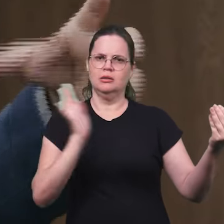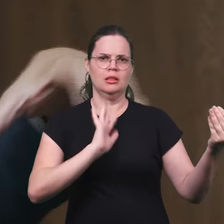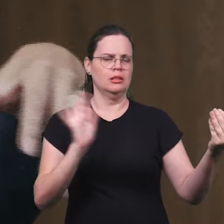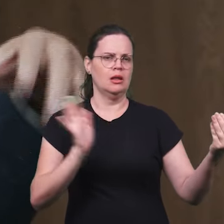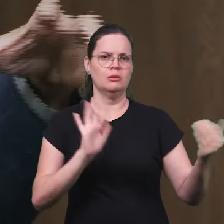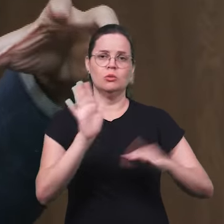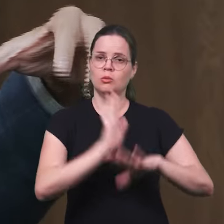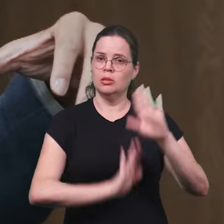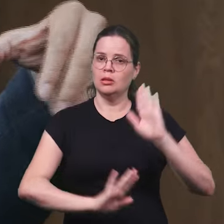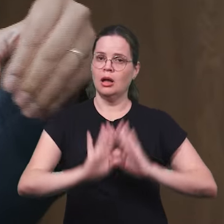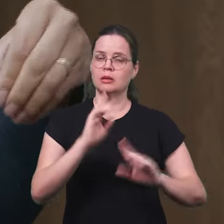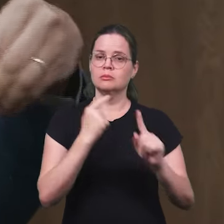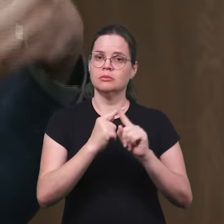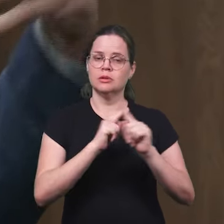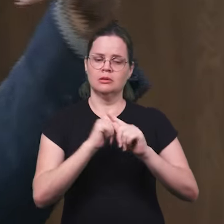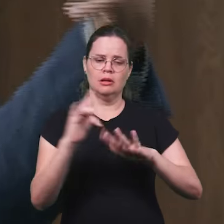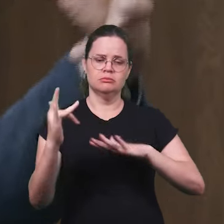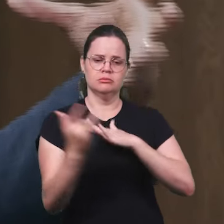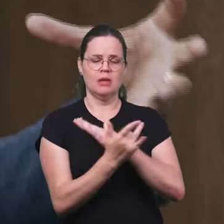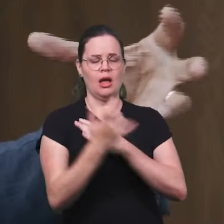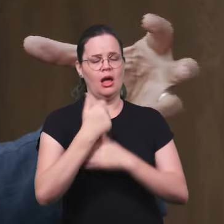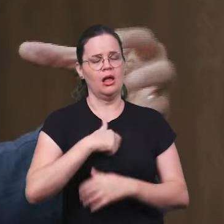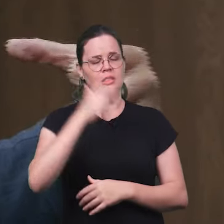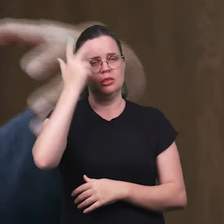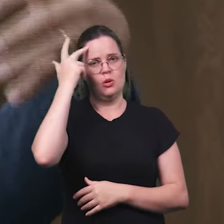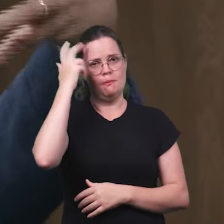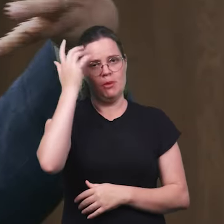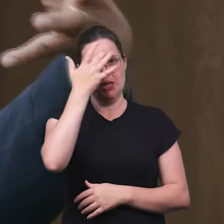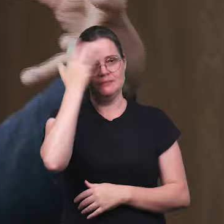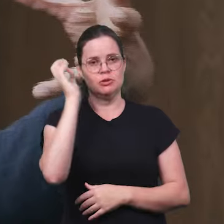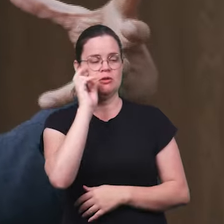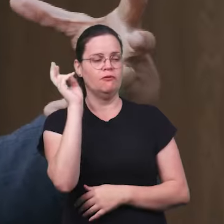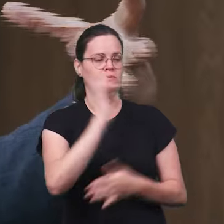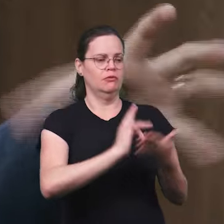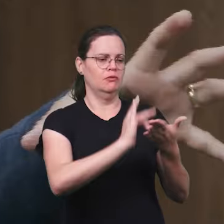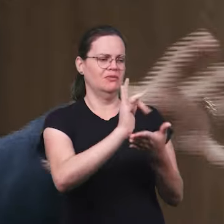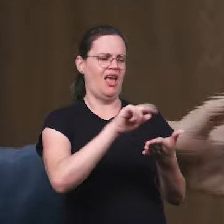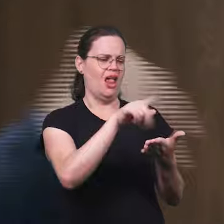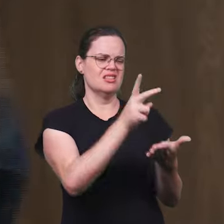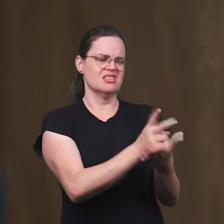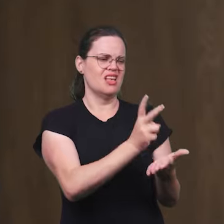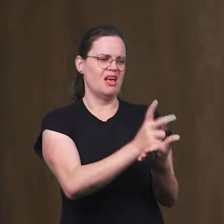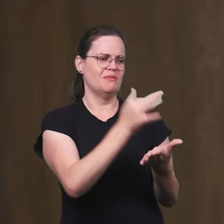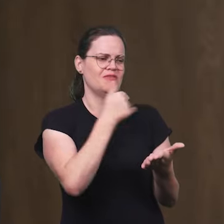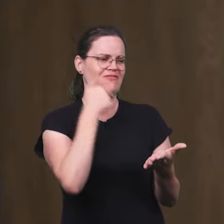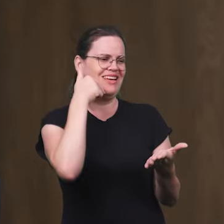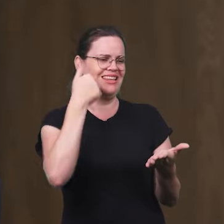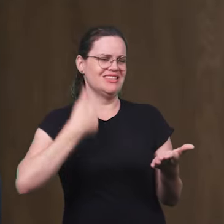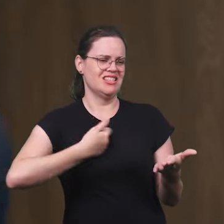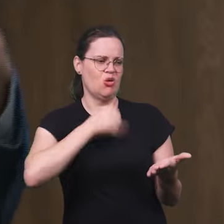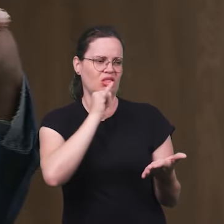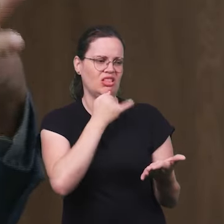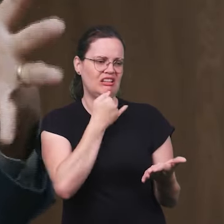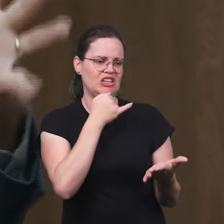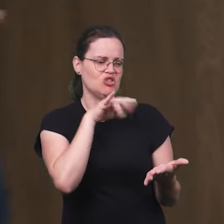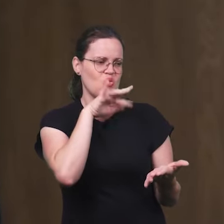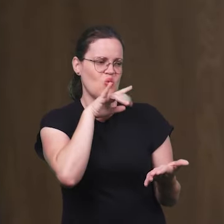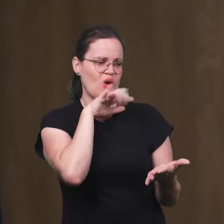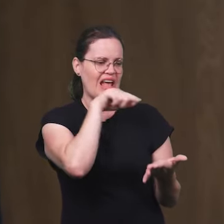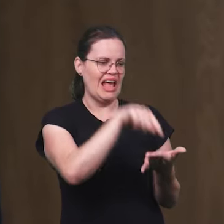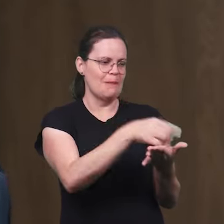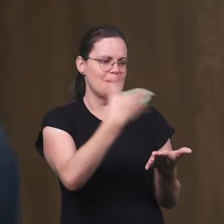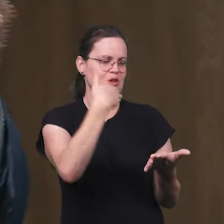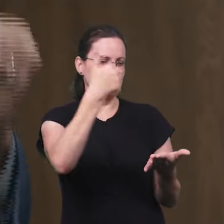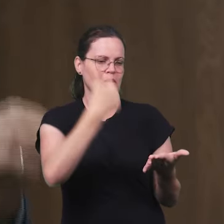comum as pessoas estarem lá sempre felizes, inclusive numa rotina de estudo para concurso público. E eu já quero até